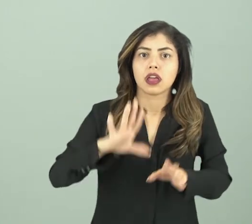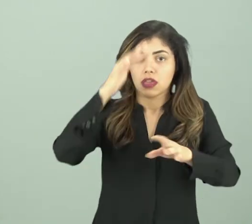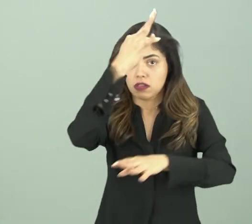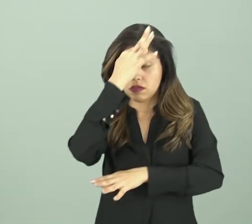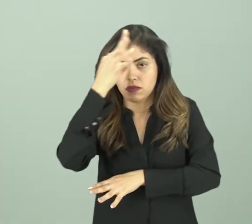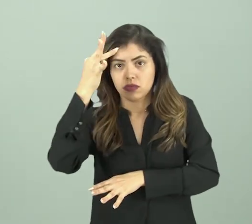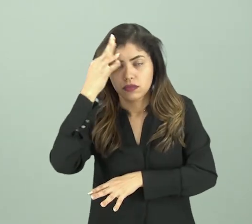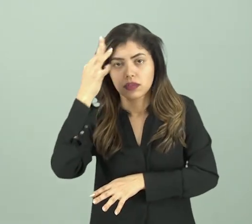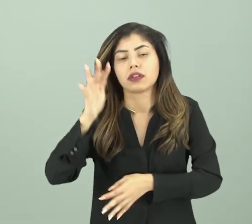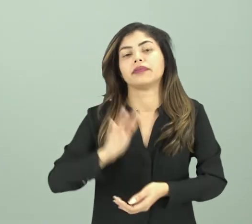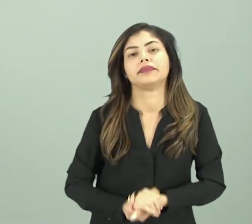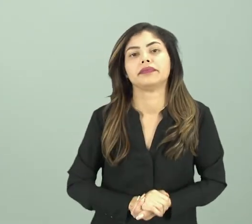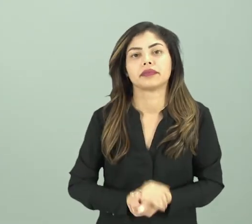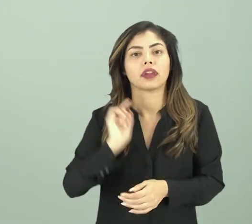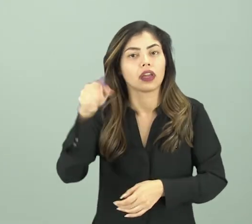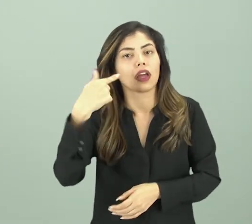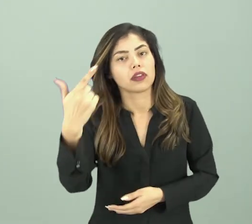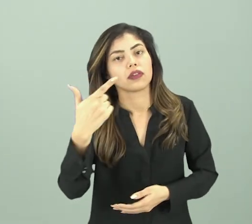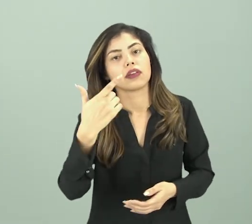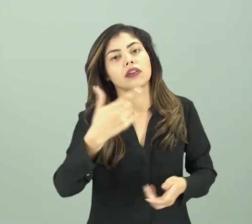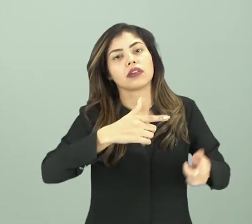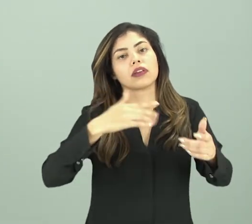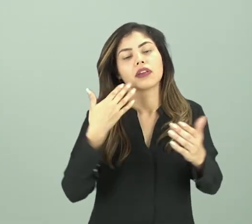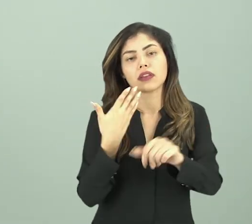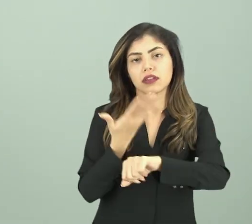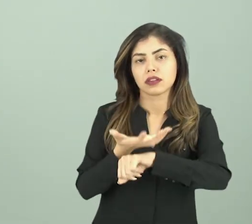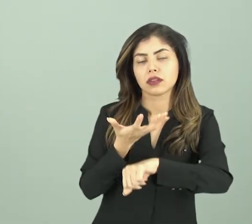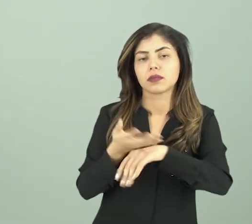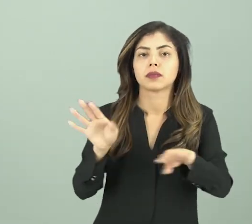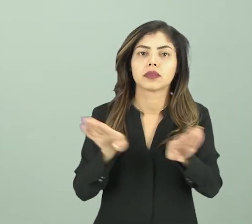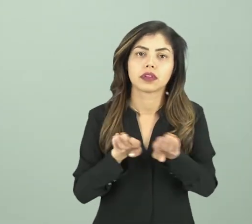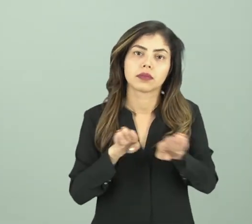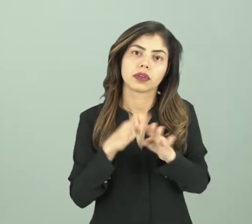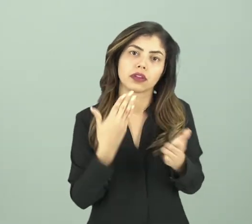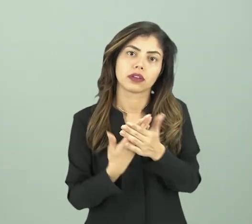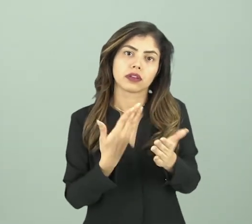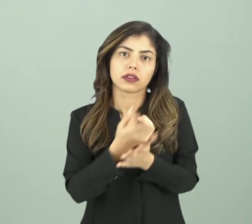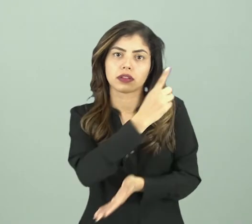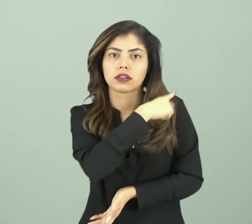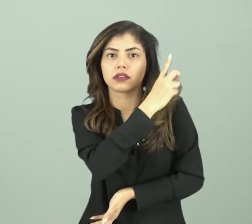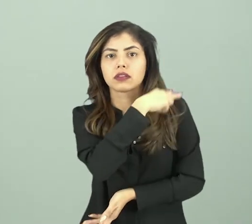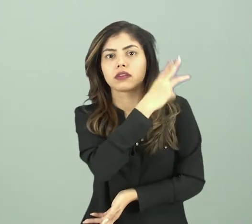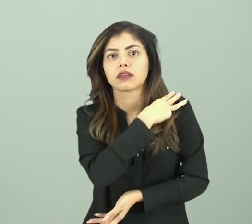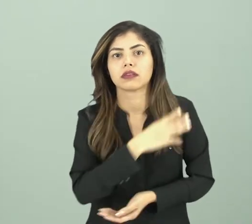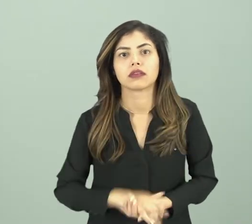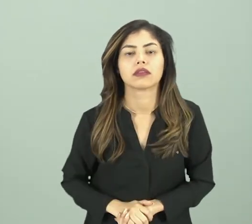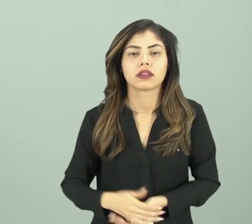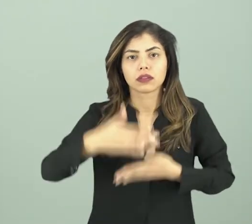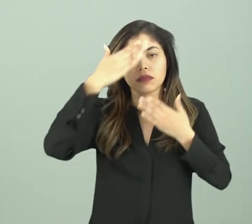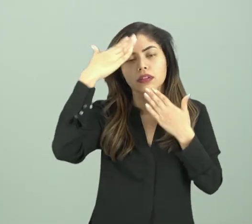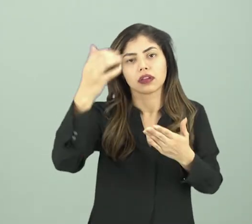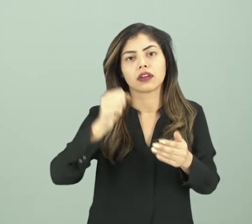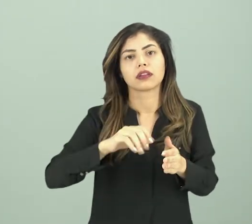de filosofia e nas demais áreas dos nossos estudos no ensino médio. Muito